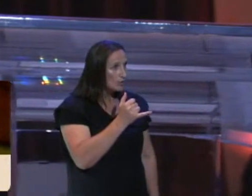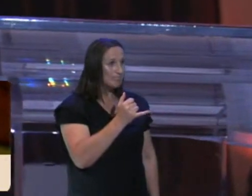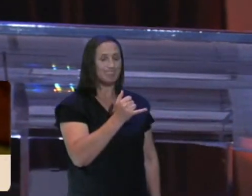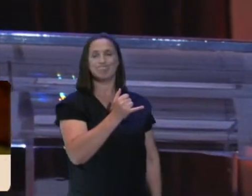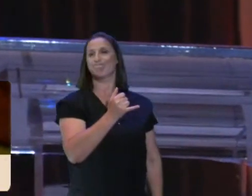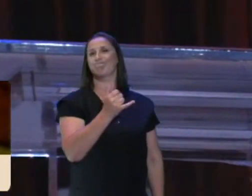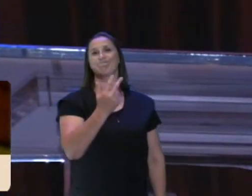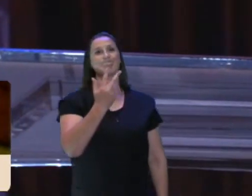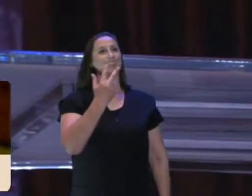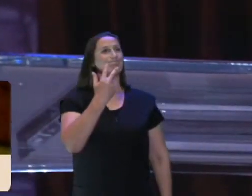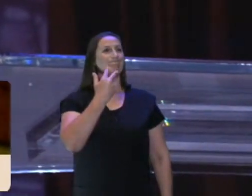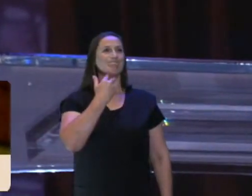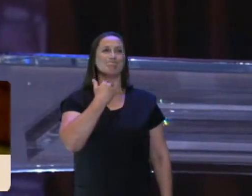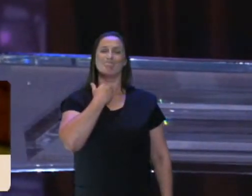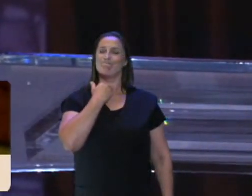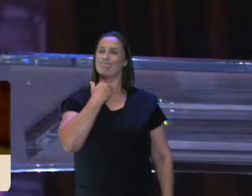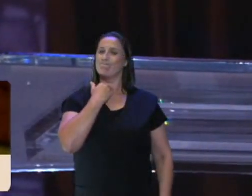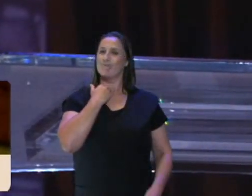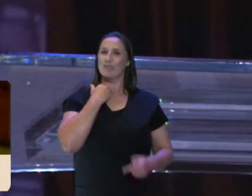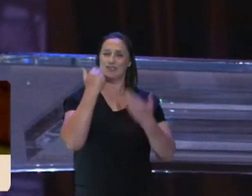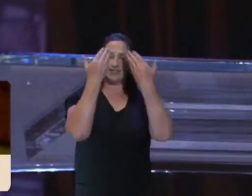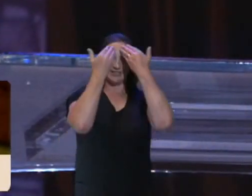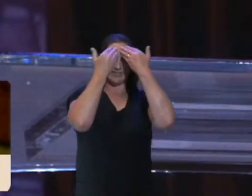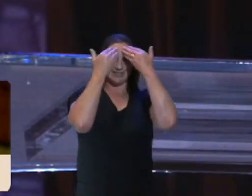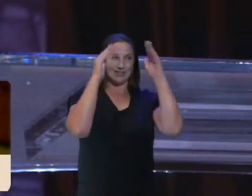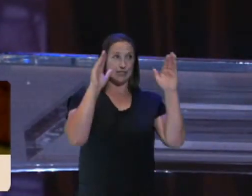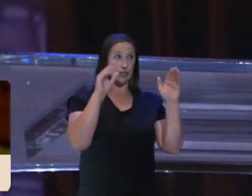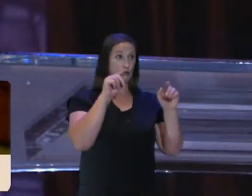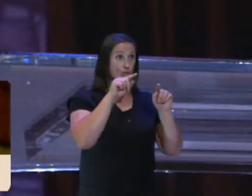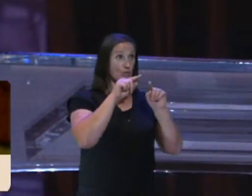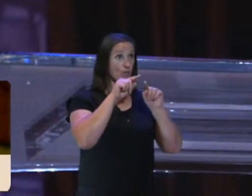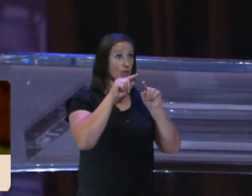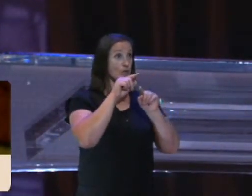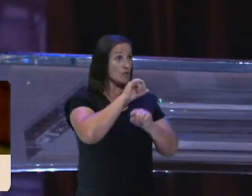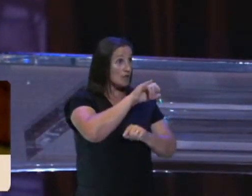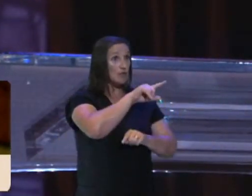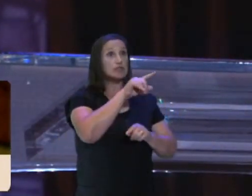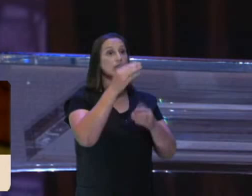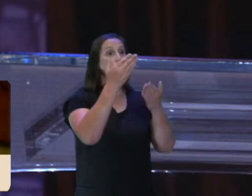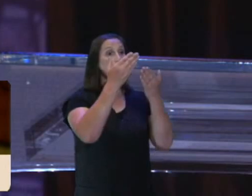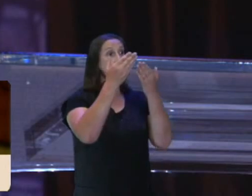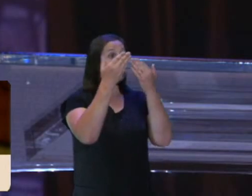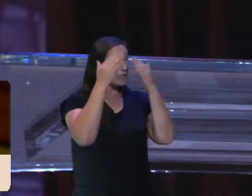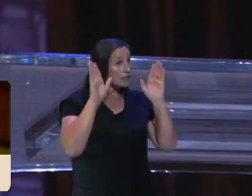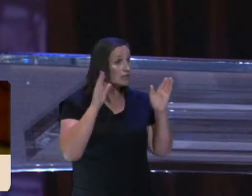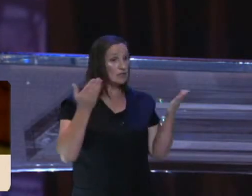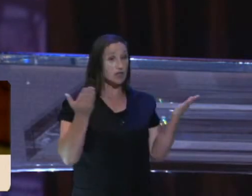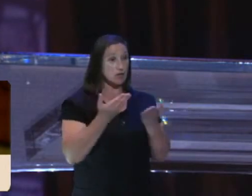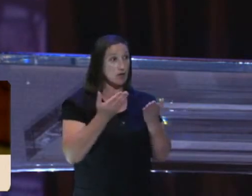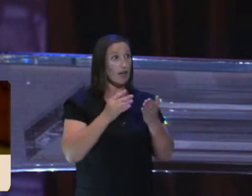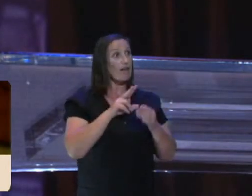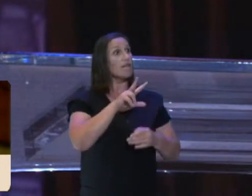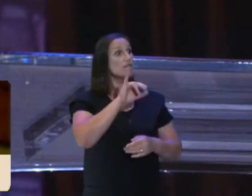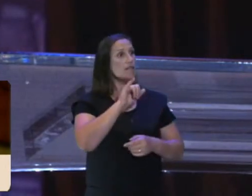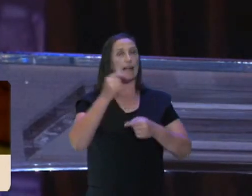desistir agora é lutar contra o Senhor. Você quer ainda, além de tudo, lutar contra Deus?